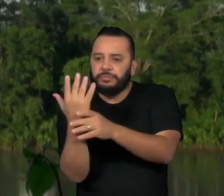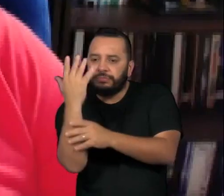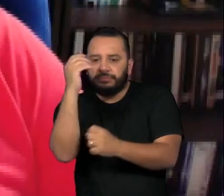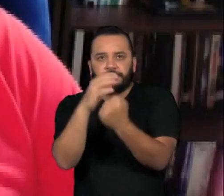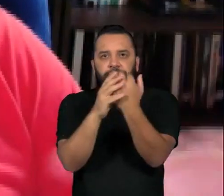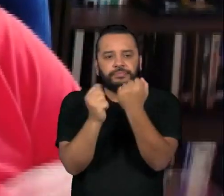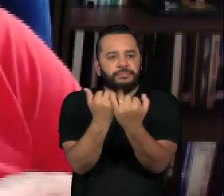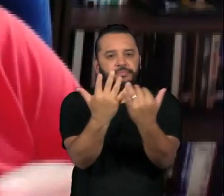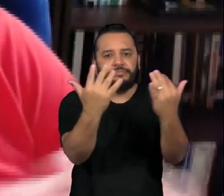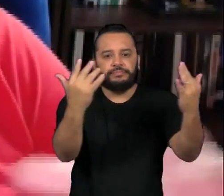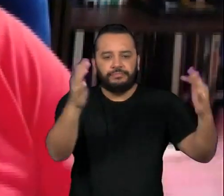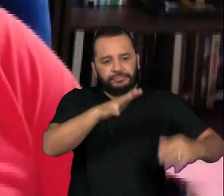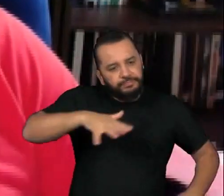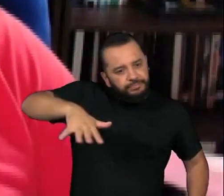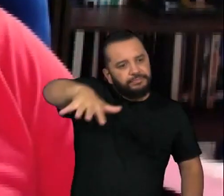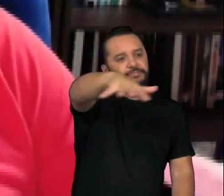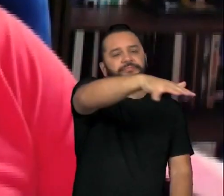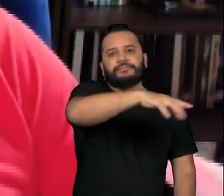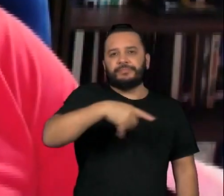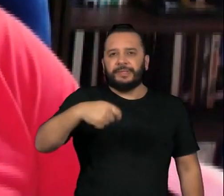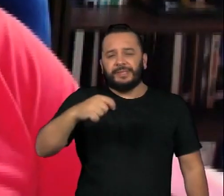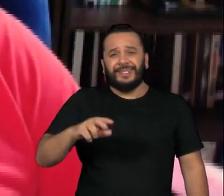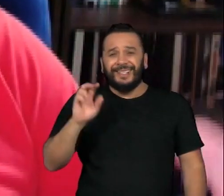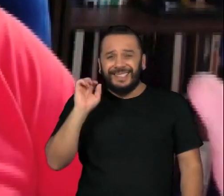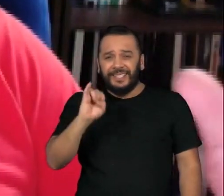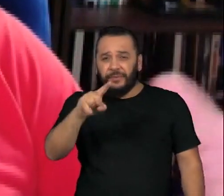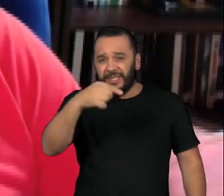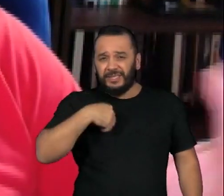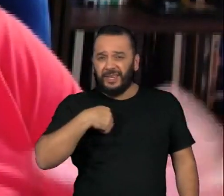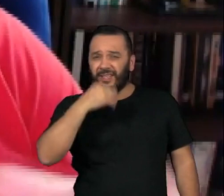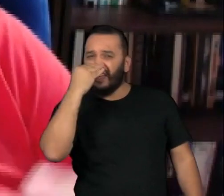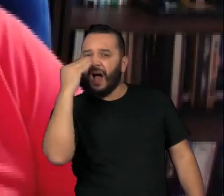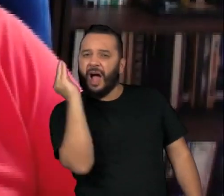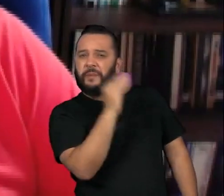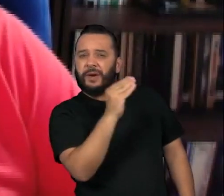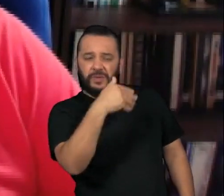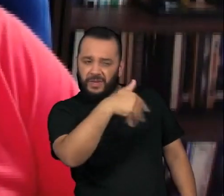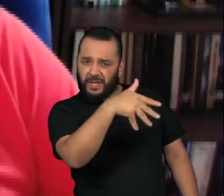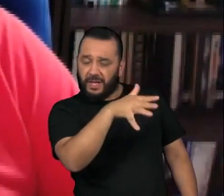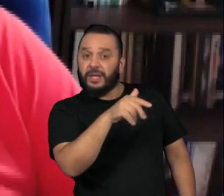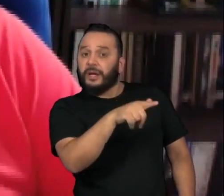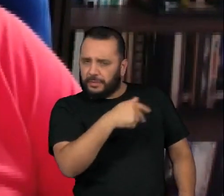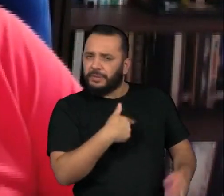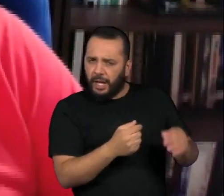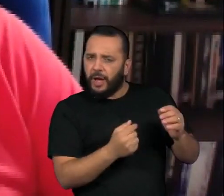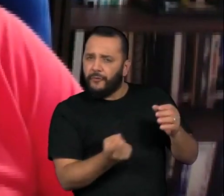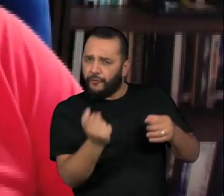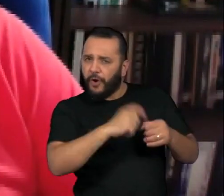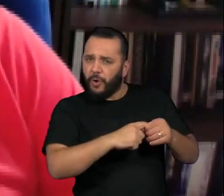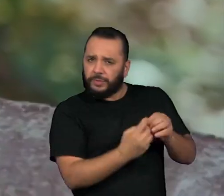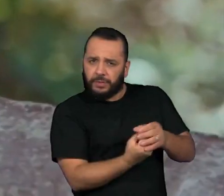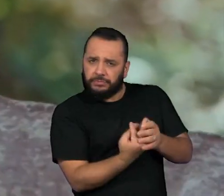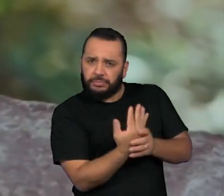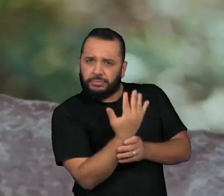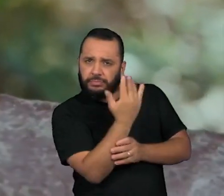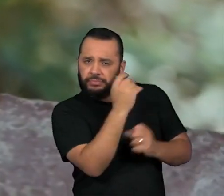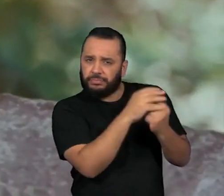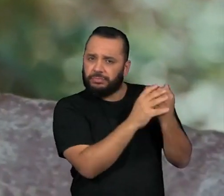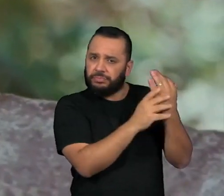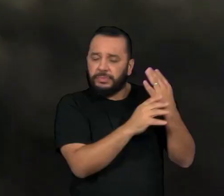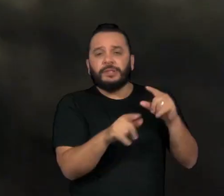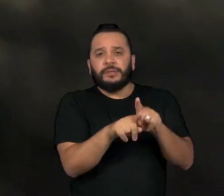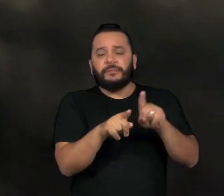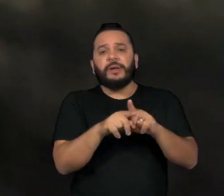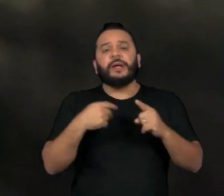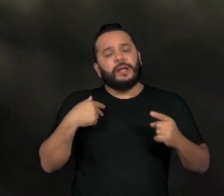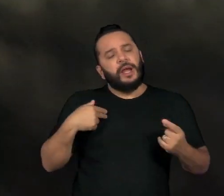áreas. Quando você abandona uma pastagem, a floresta volta a recrescer ali. Os animais,